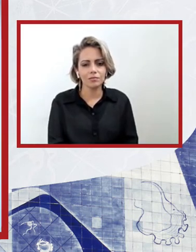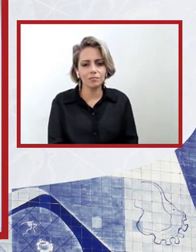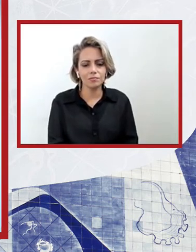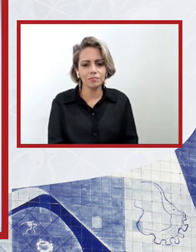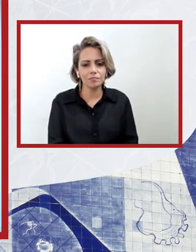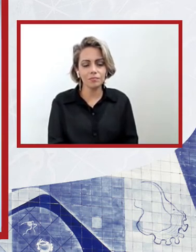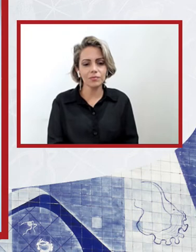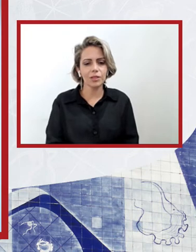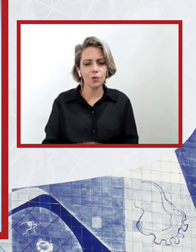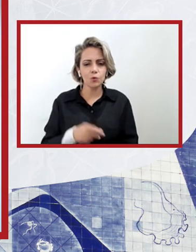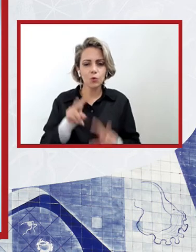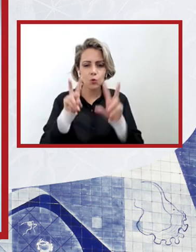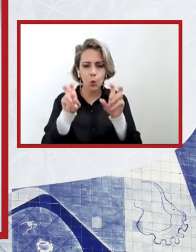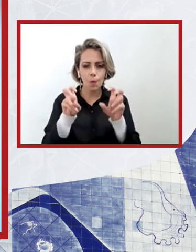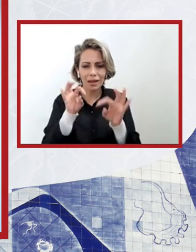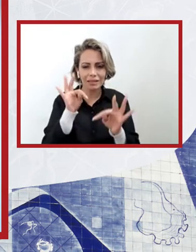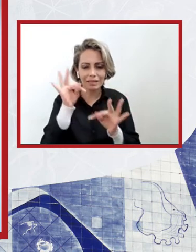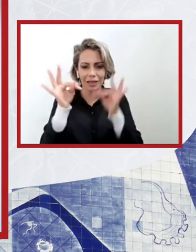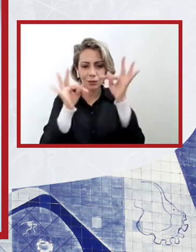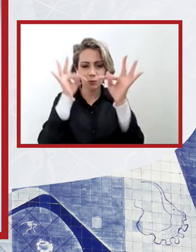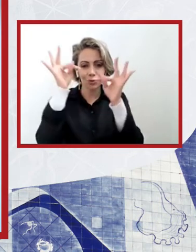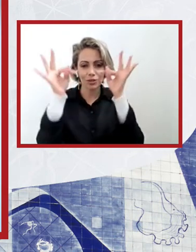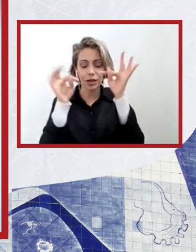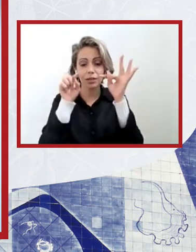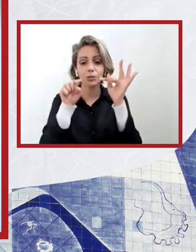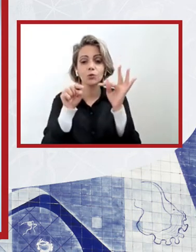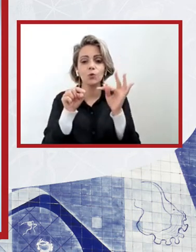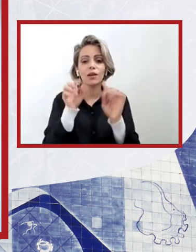questão tecnológica. Os alunos